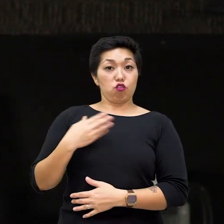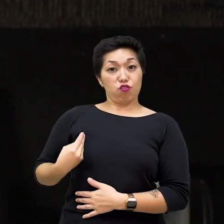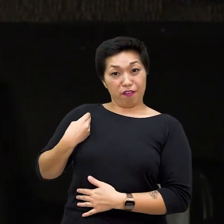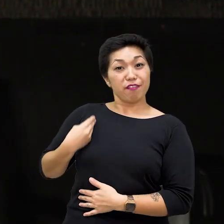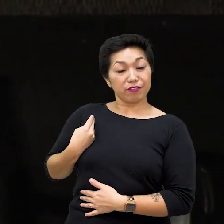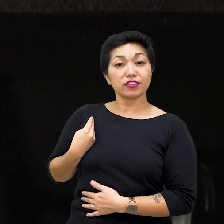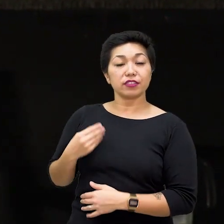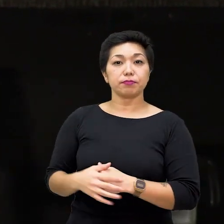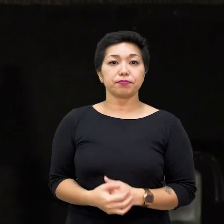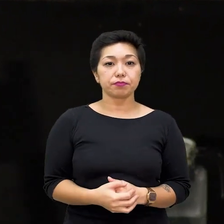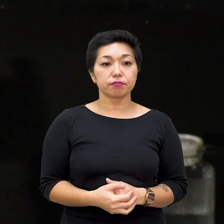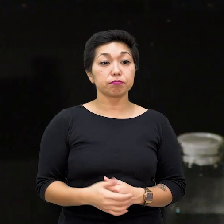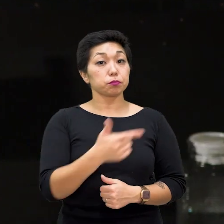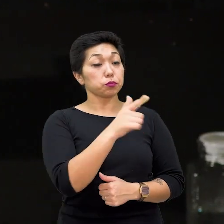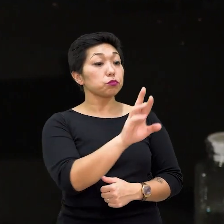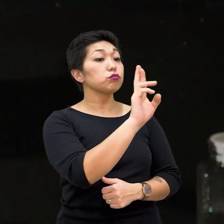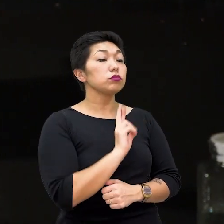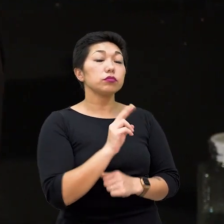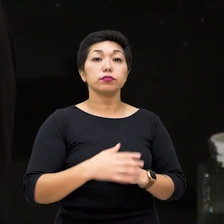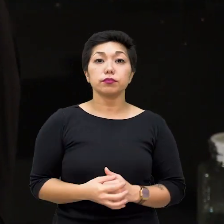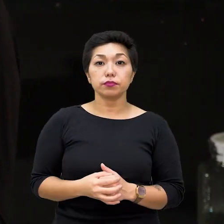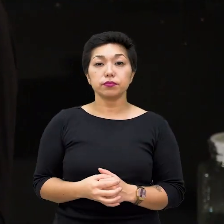vida. Outro que disse,